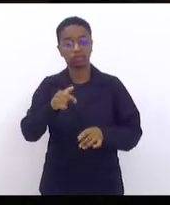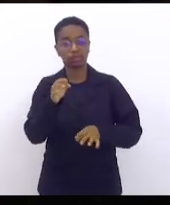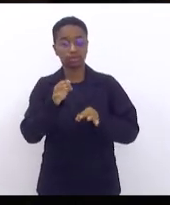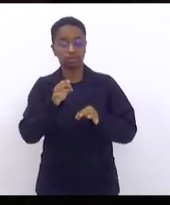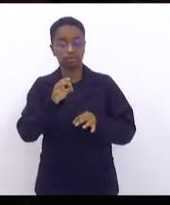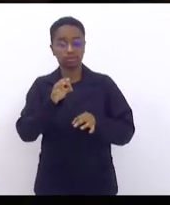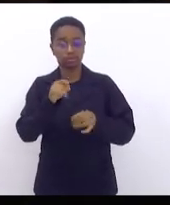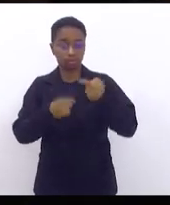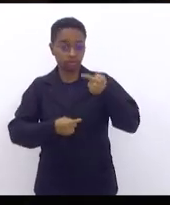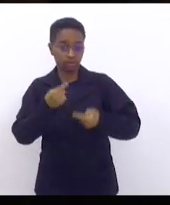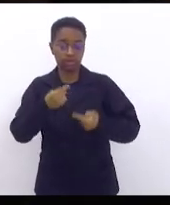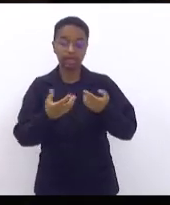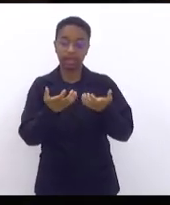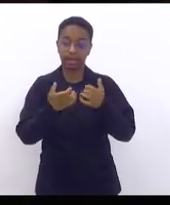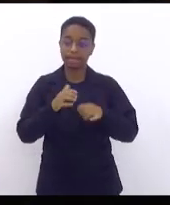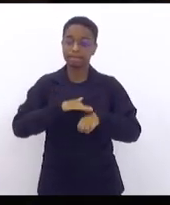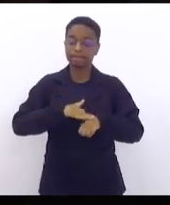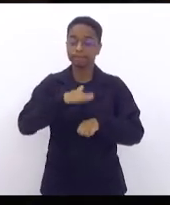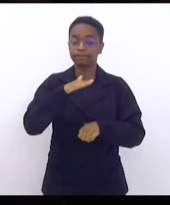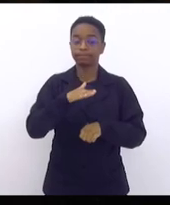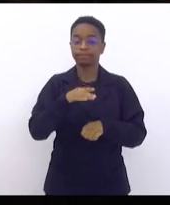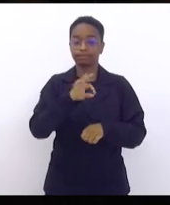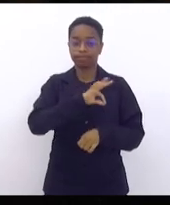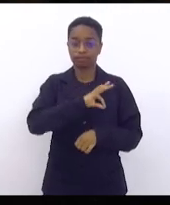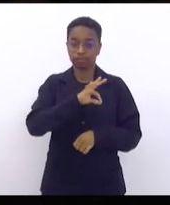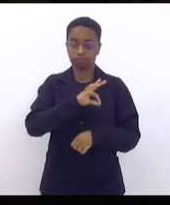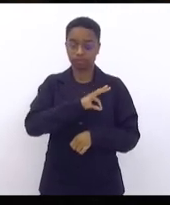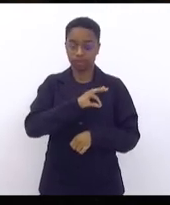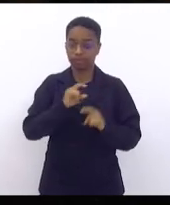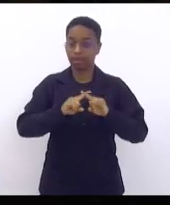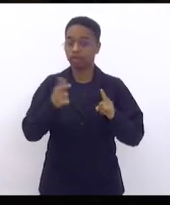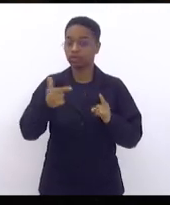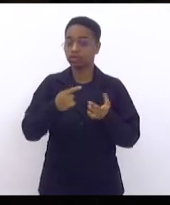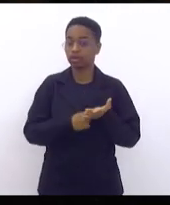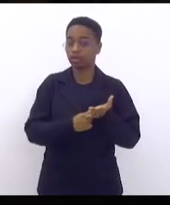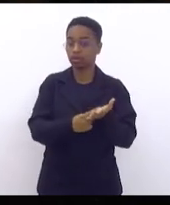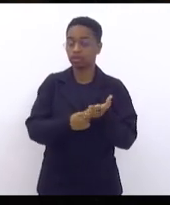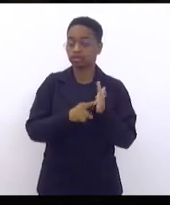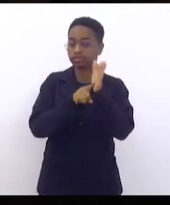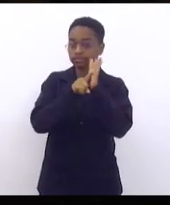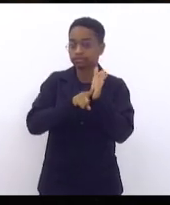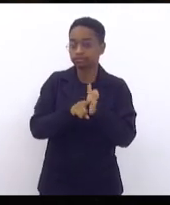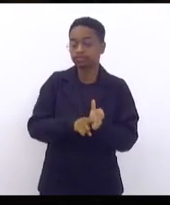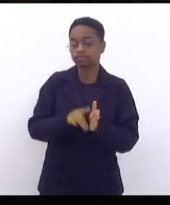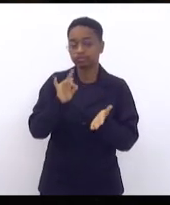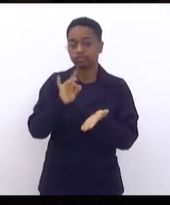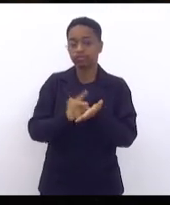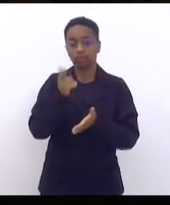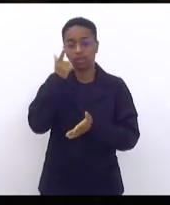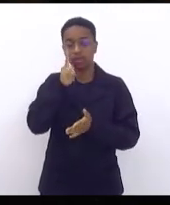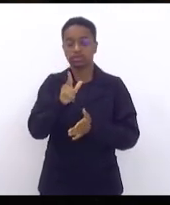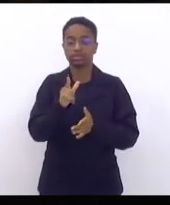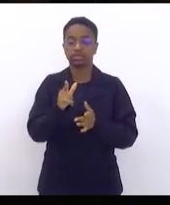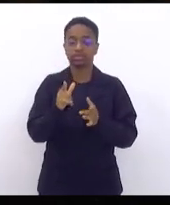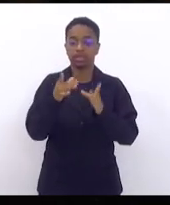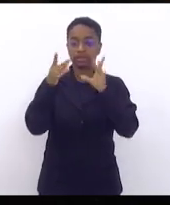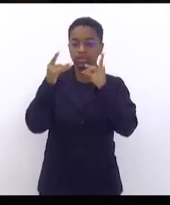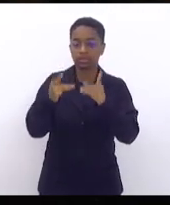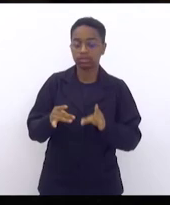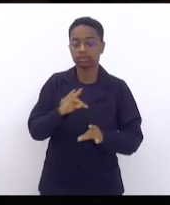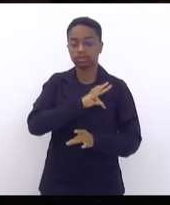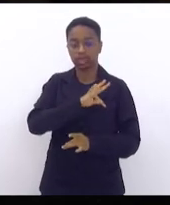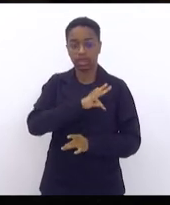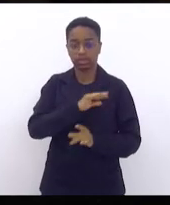mais polícia sem o comprometimento de investigações que garantam perícia técnica, que é o